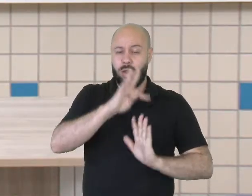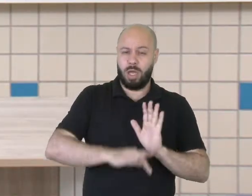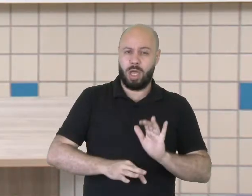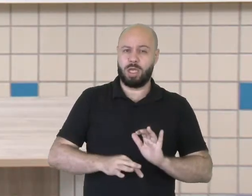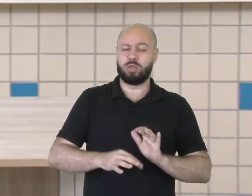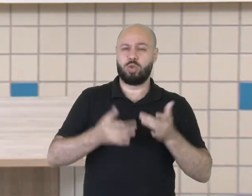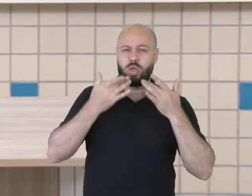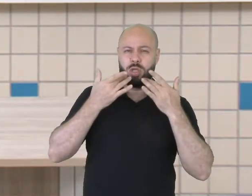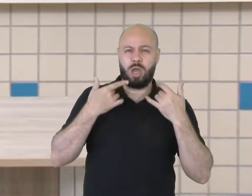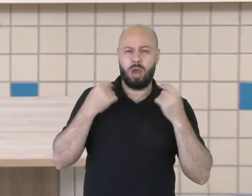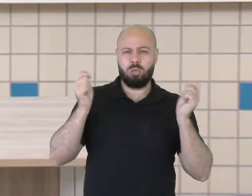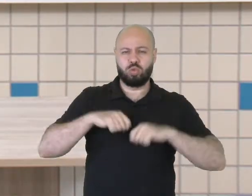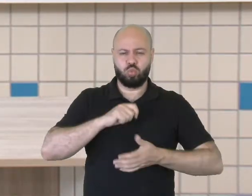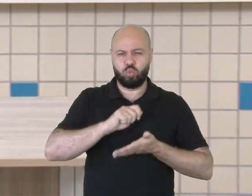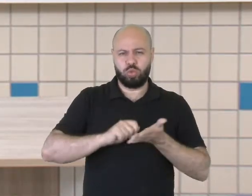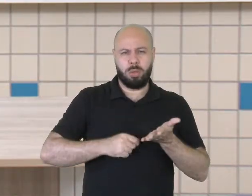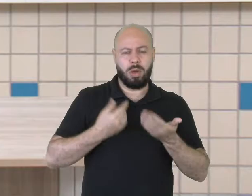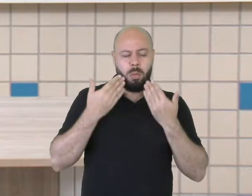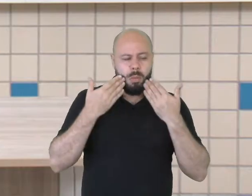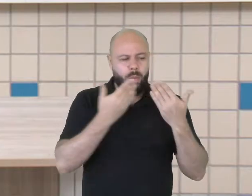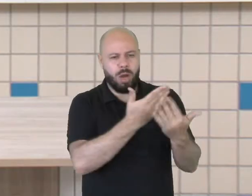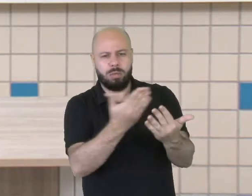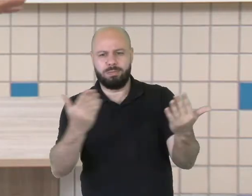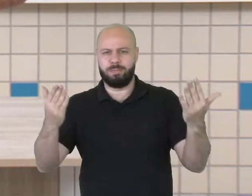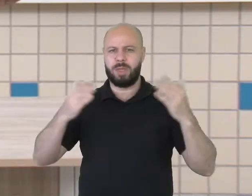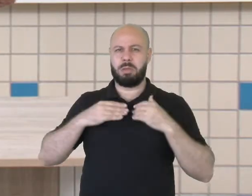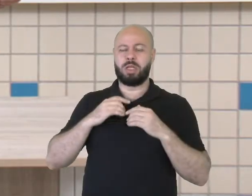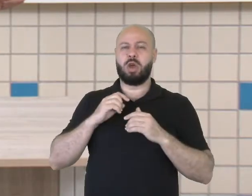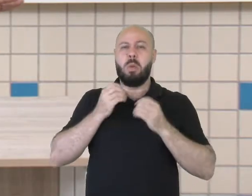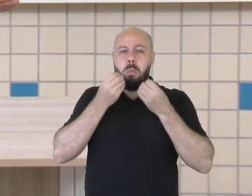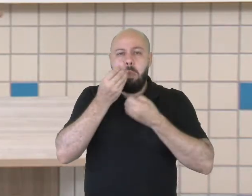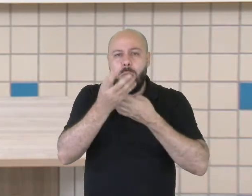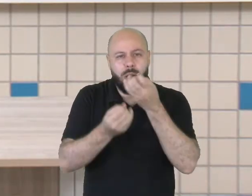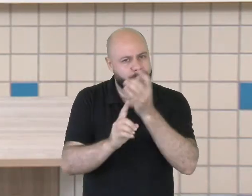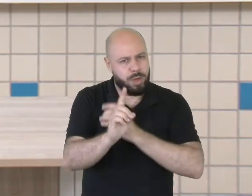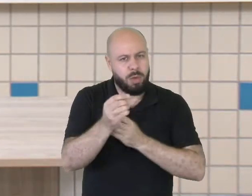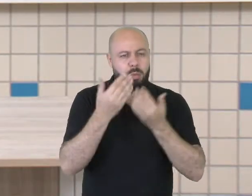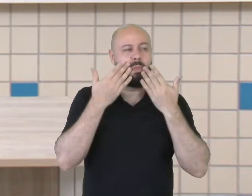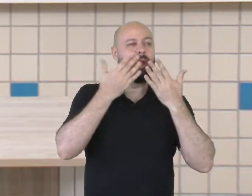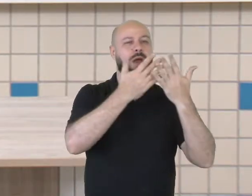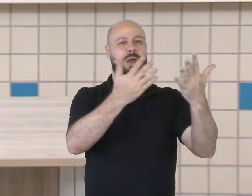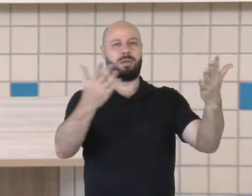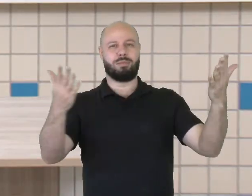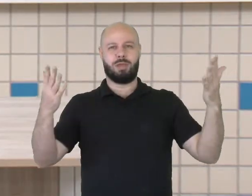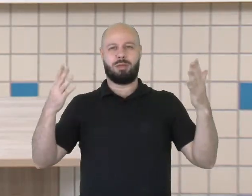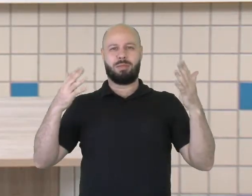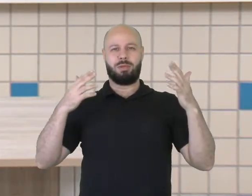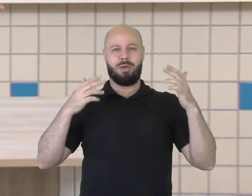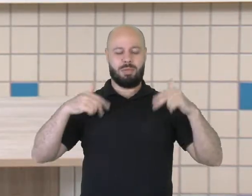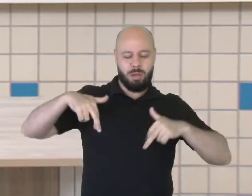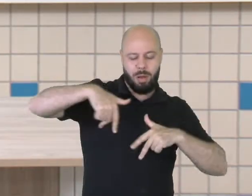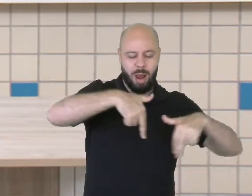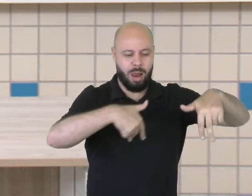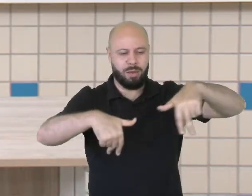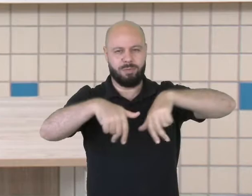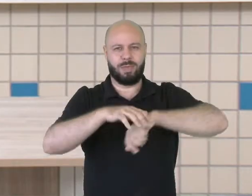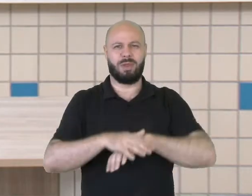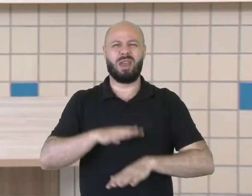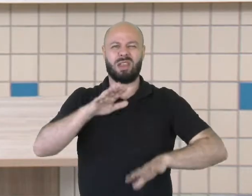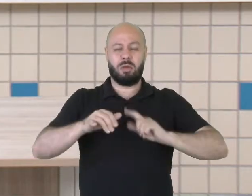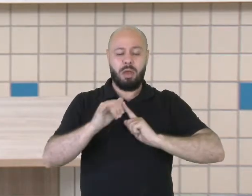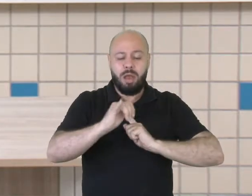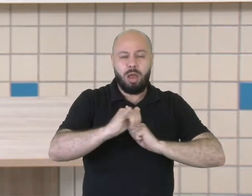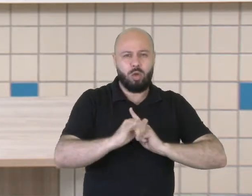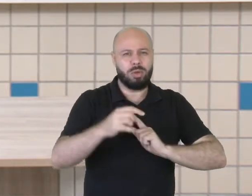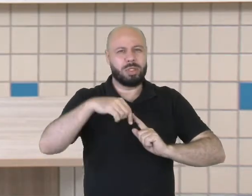produzidos para serem representados e não contados. Geralmente não existe um narrador,